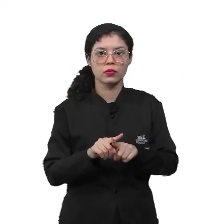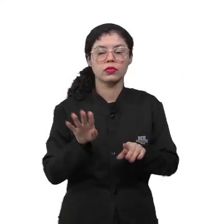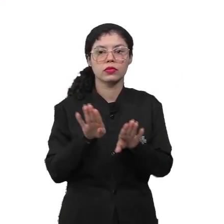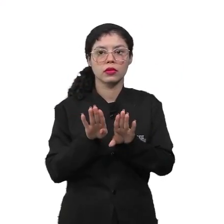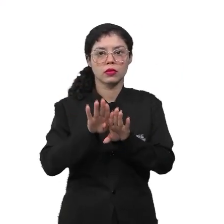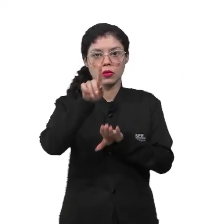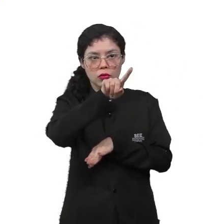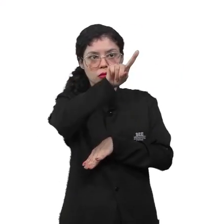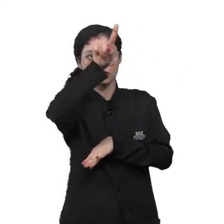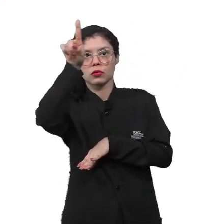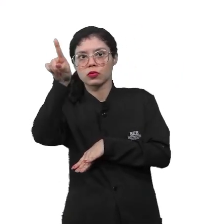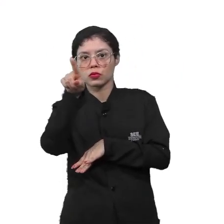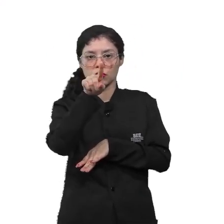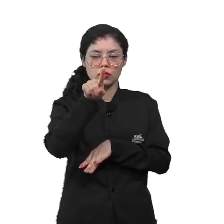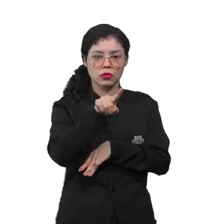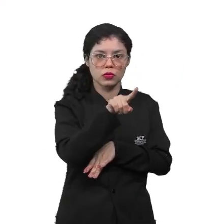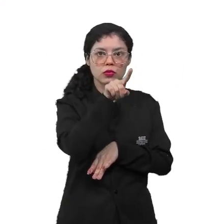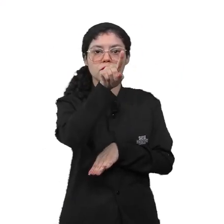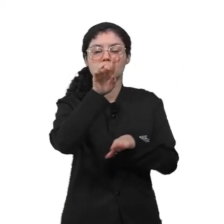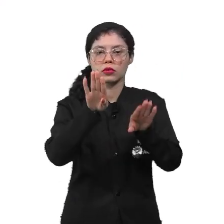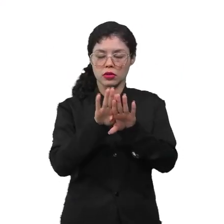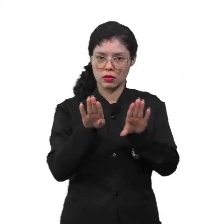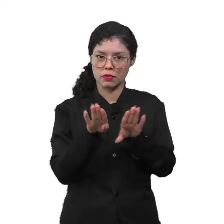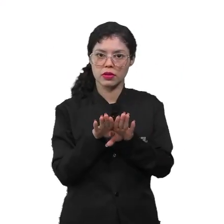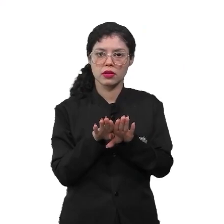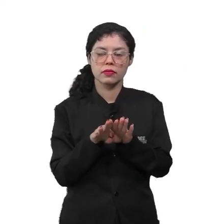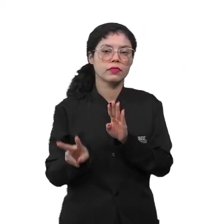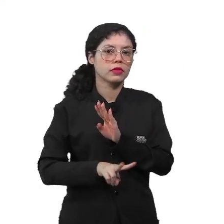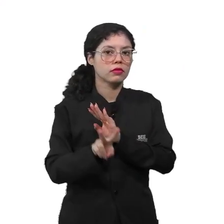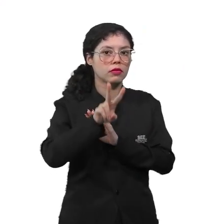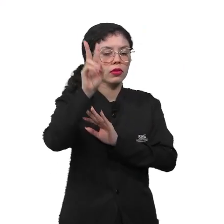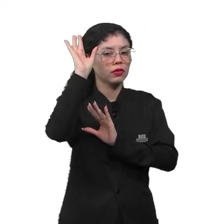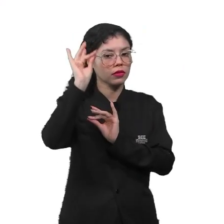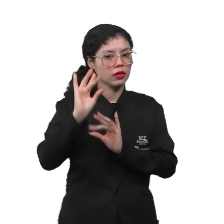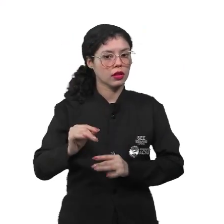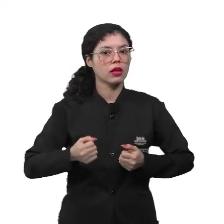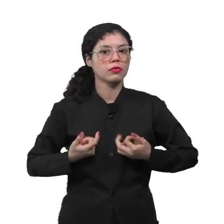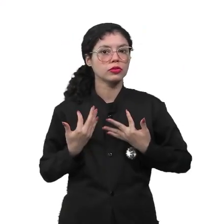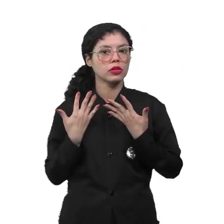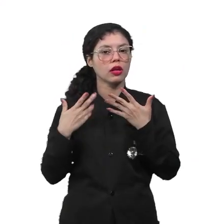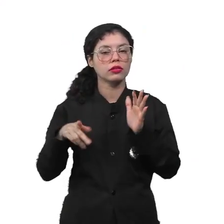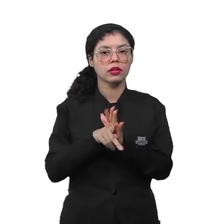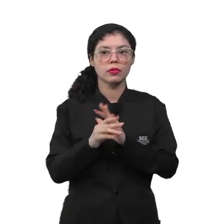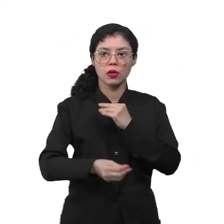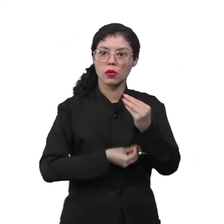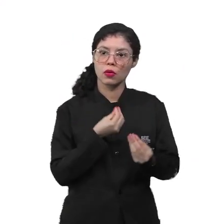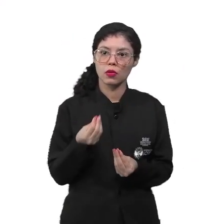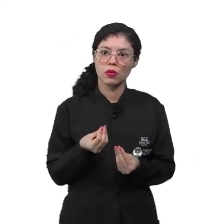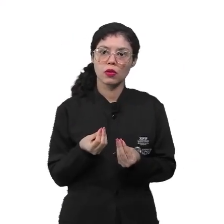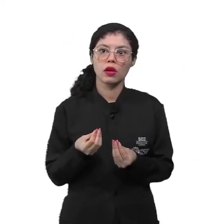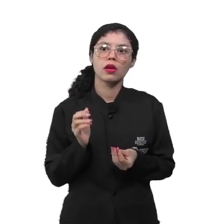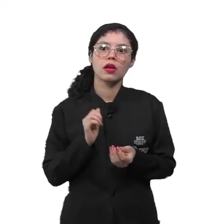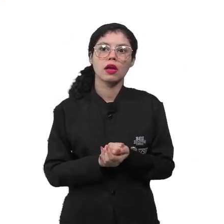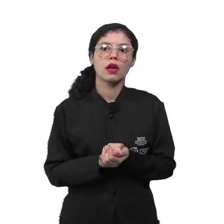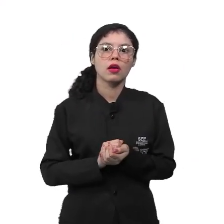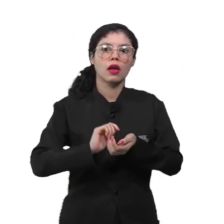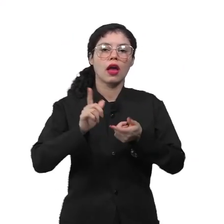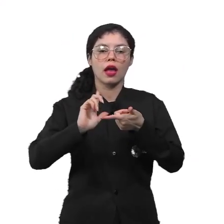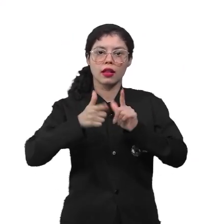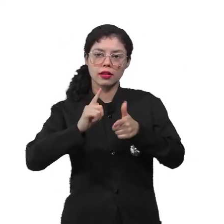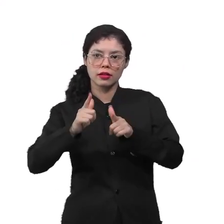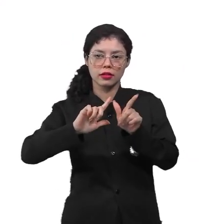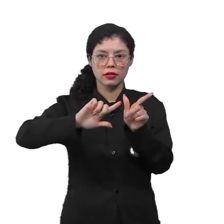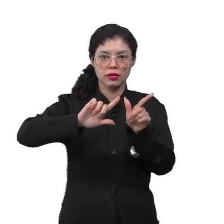desses balões, eles podem agregar valor estético e emocional, como a inclusão de letras em itálico